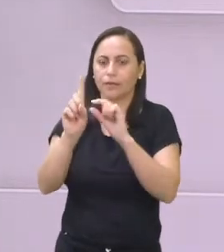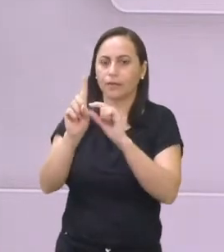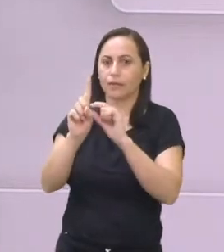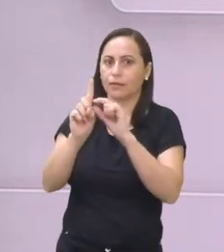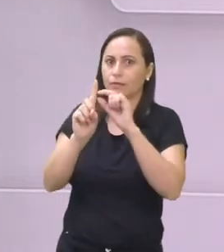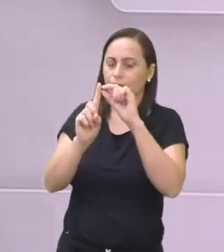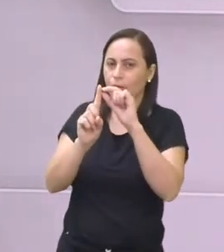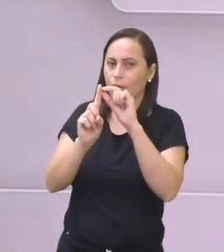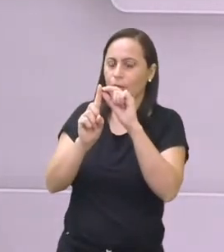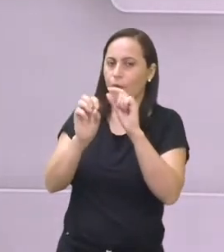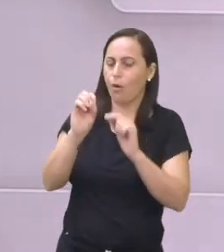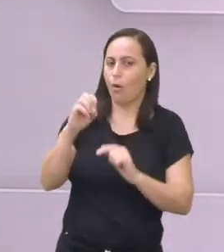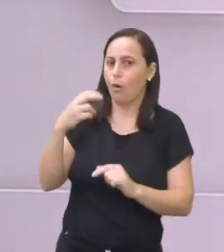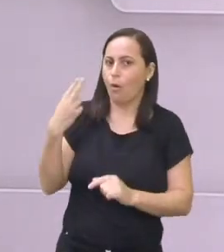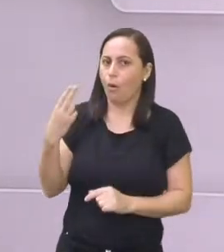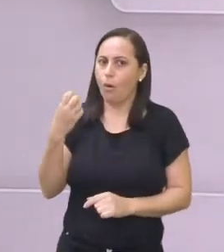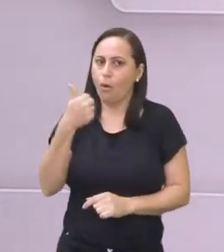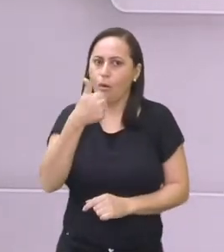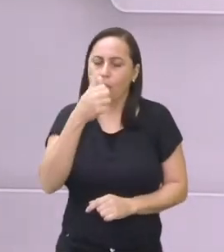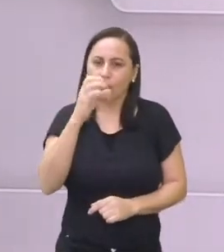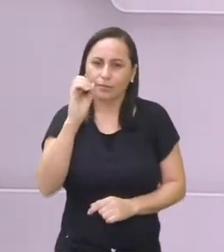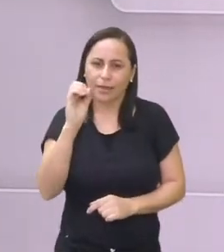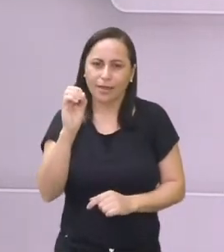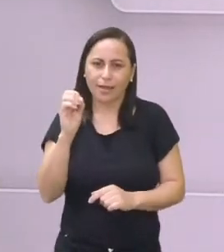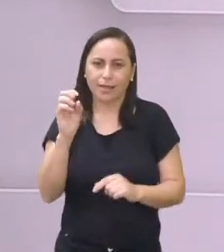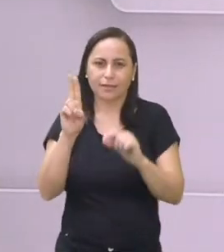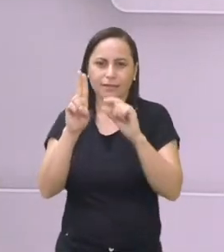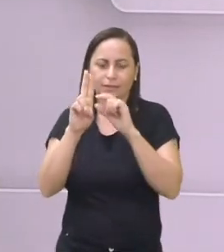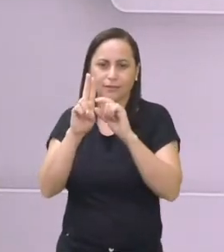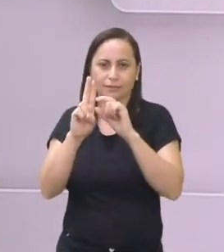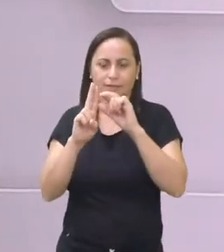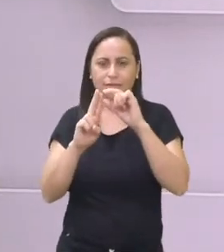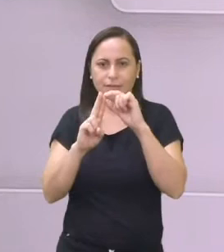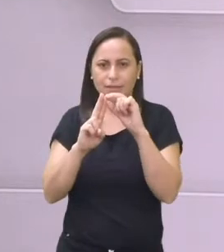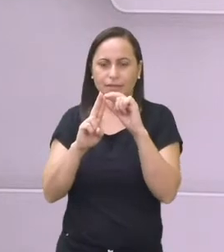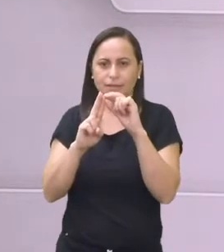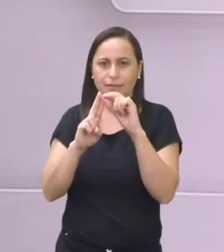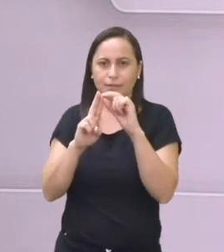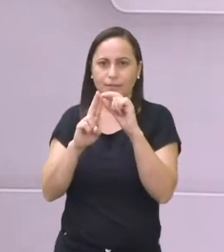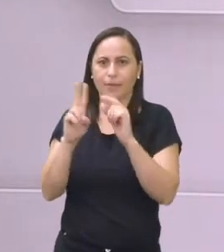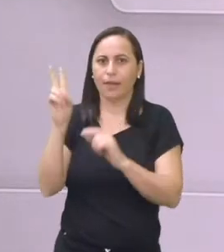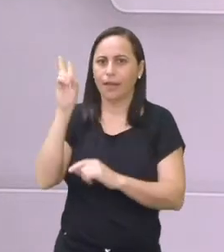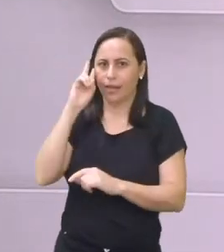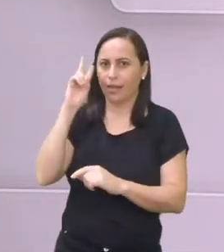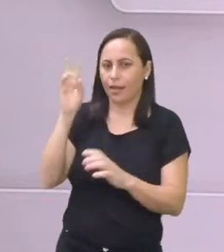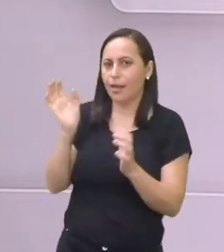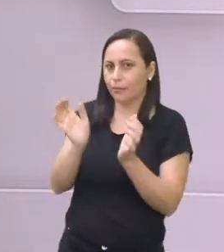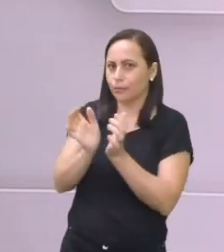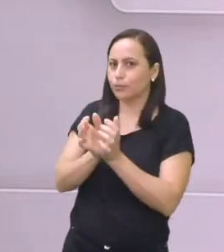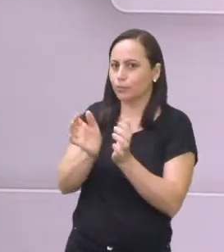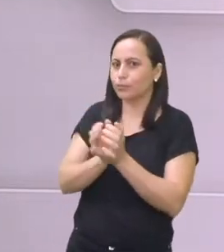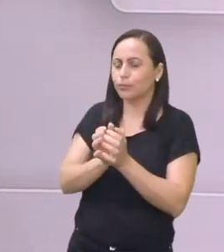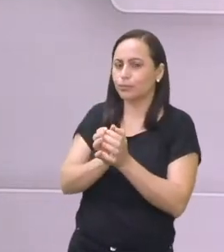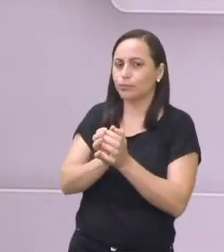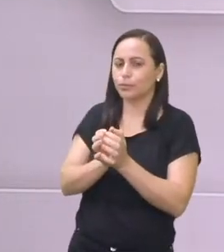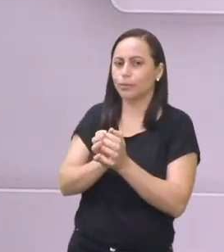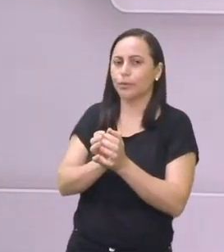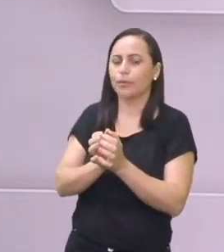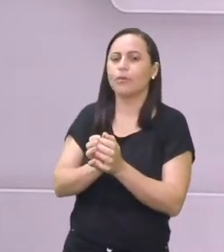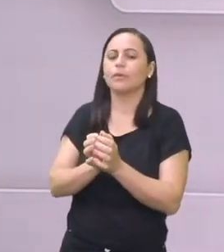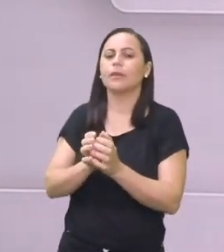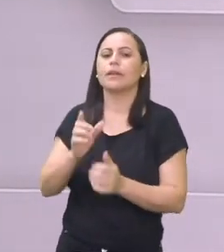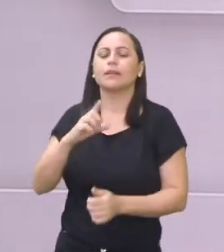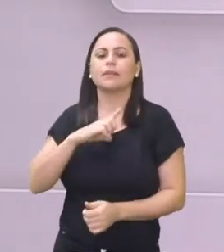ou 10 dezenas, lembra lá do grupo de lápis que a professora Kelly explicou vocês, o montinho com 10? Quando